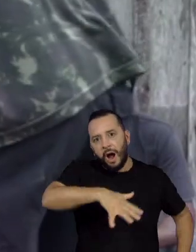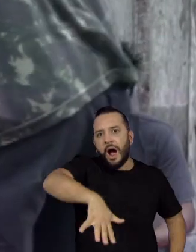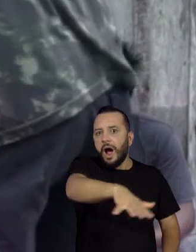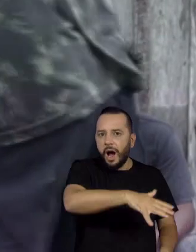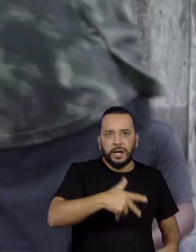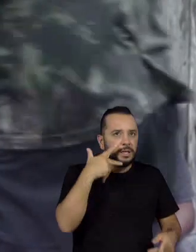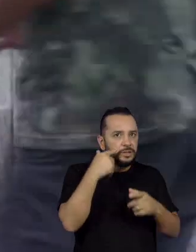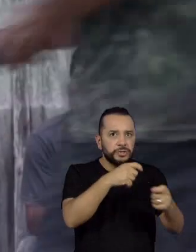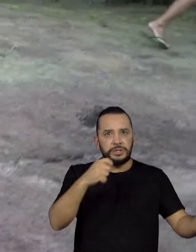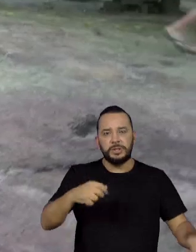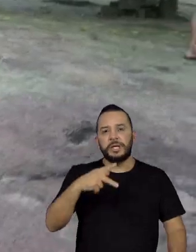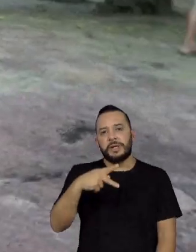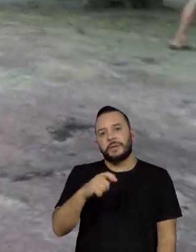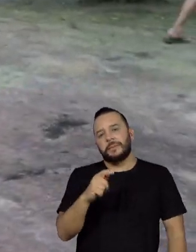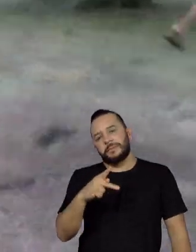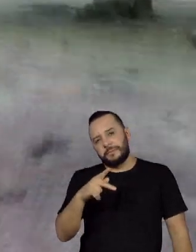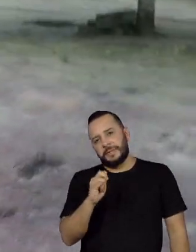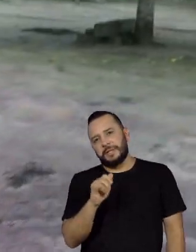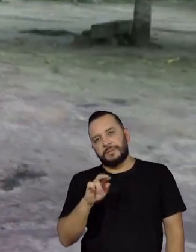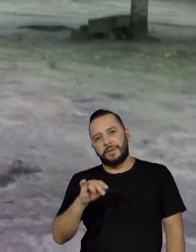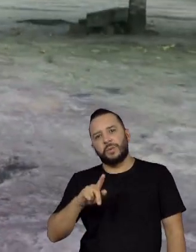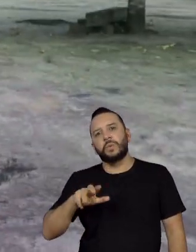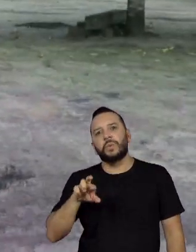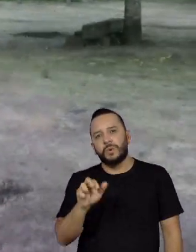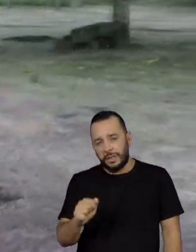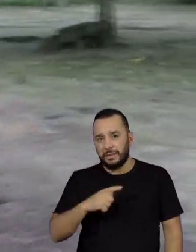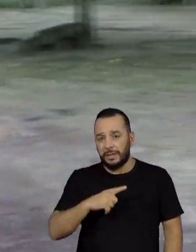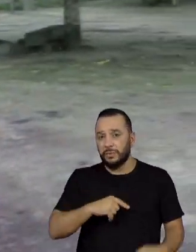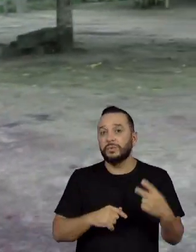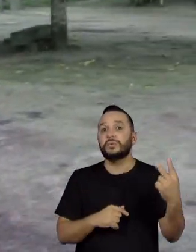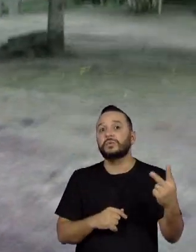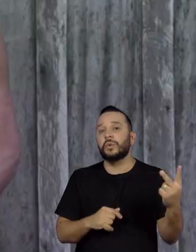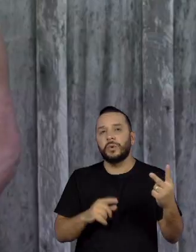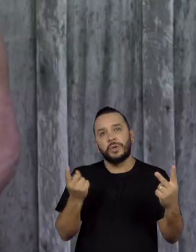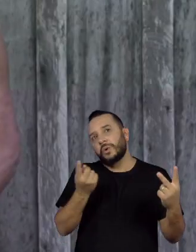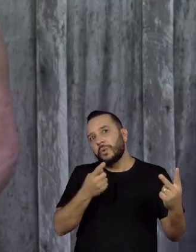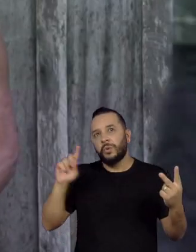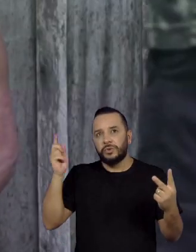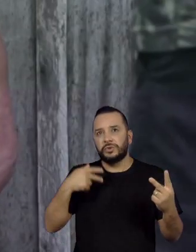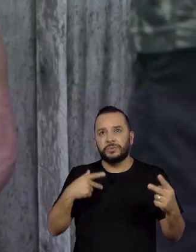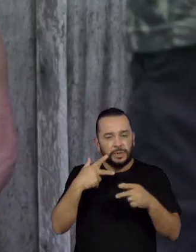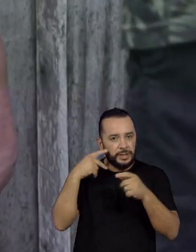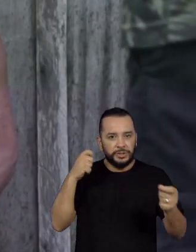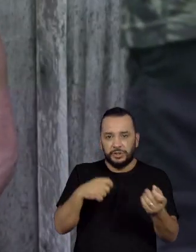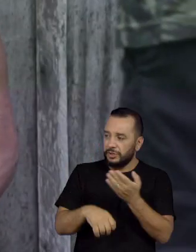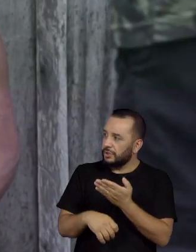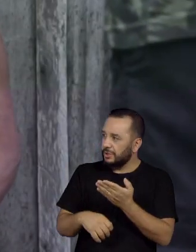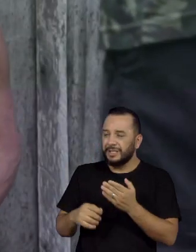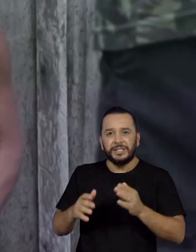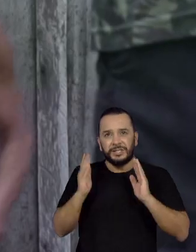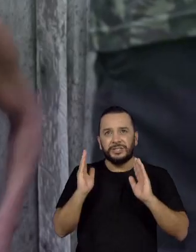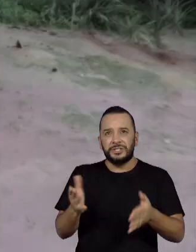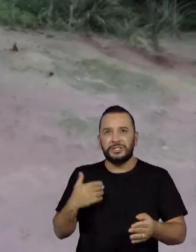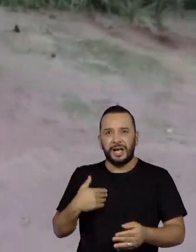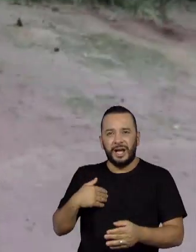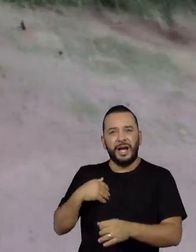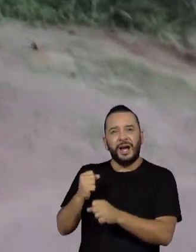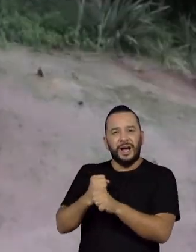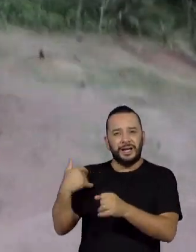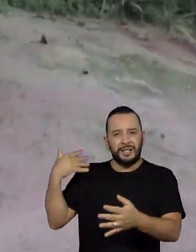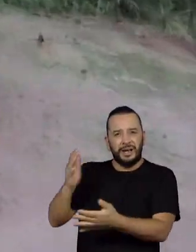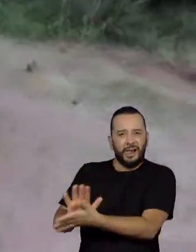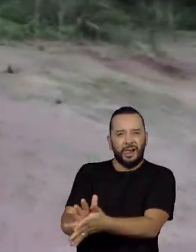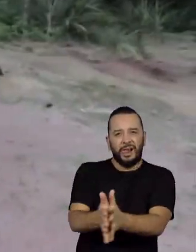indígena Piripicura vivem os dois últimos integrantes de uma etnia dizimada nas últimas décadas.